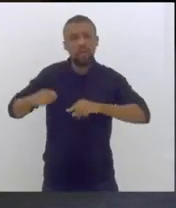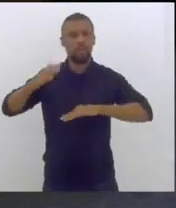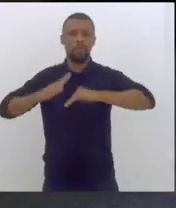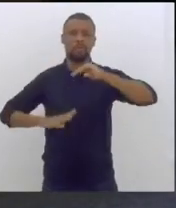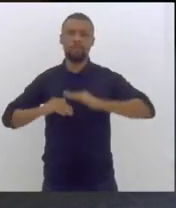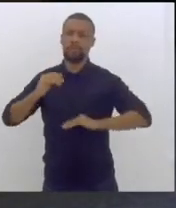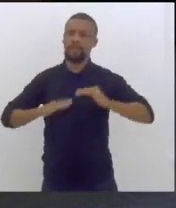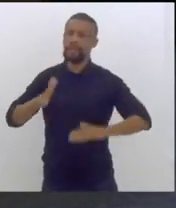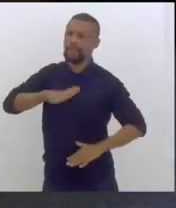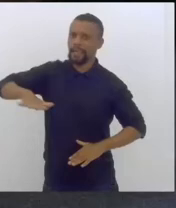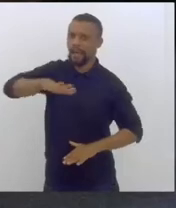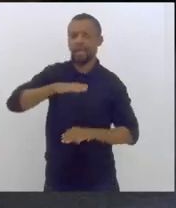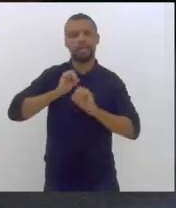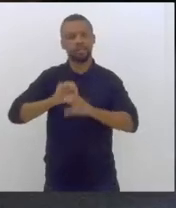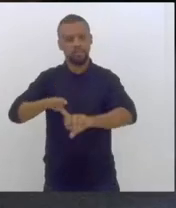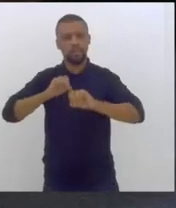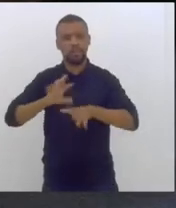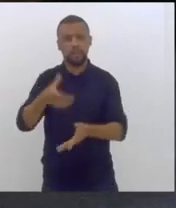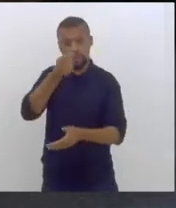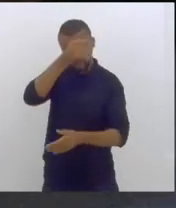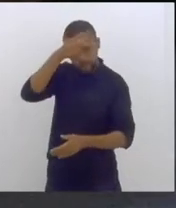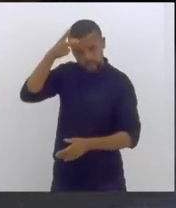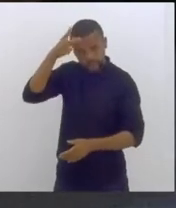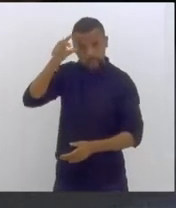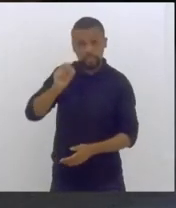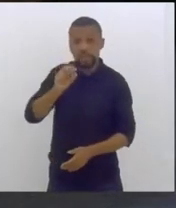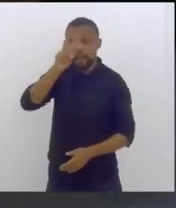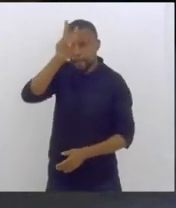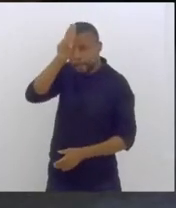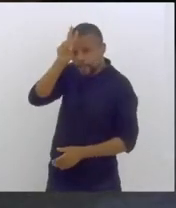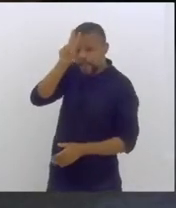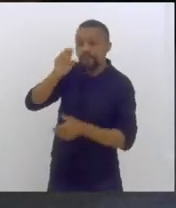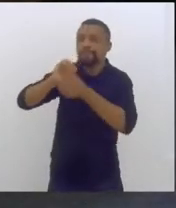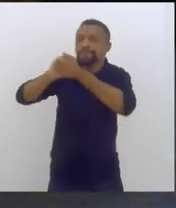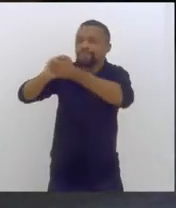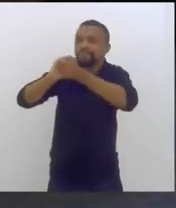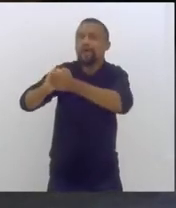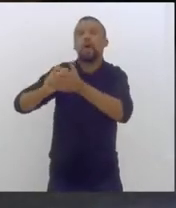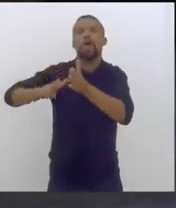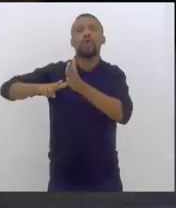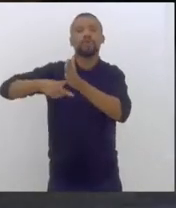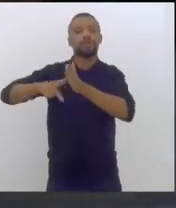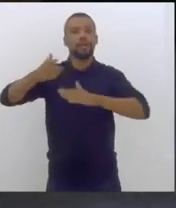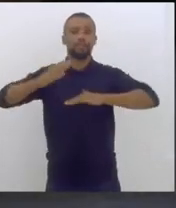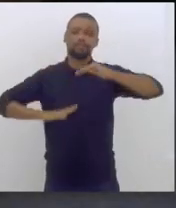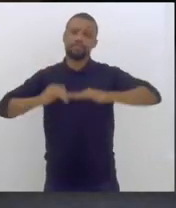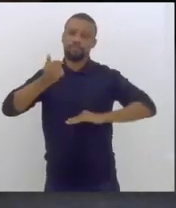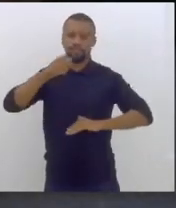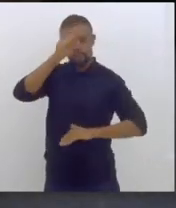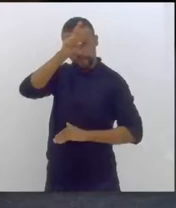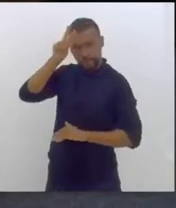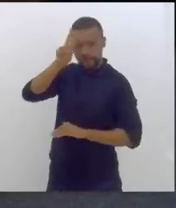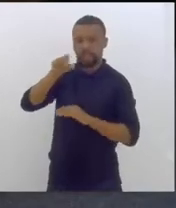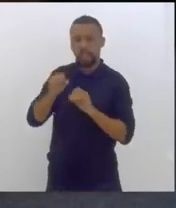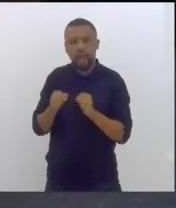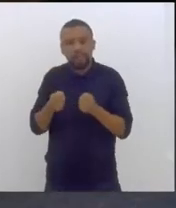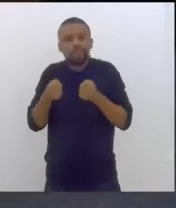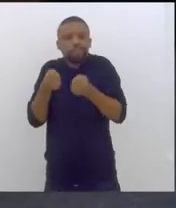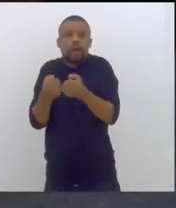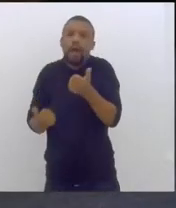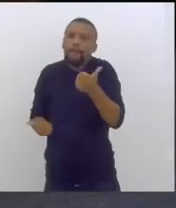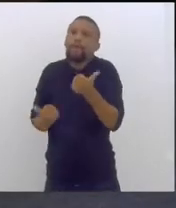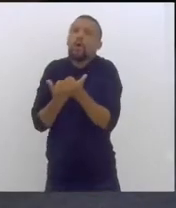profissionais da educação da rede Municipal de Mesquita quero saudar o CEP de Mesquita que também maneira corajosa abraçou a causa